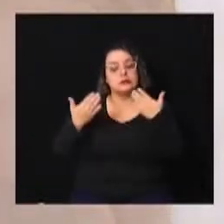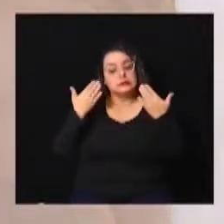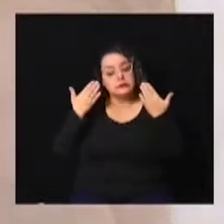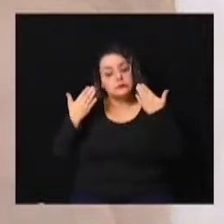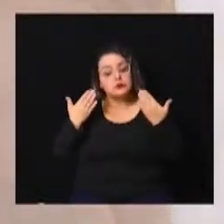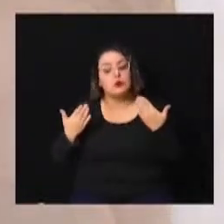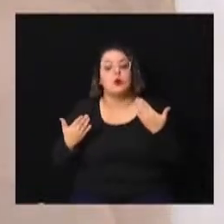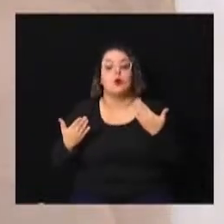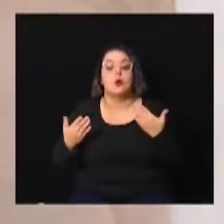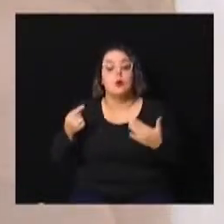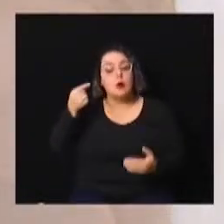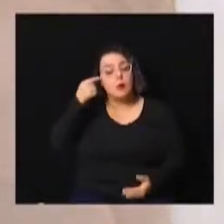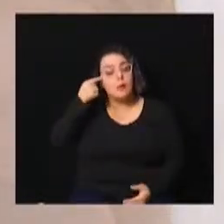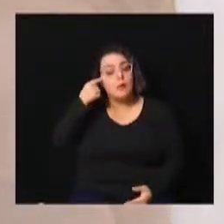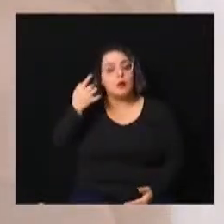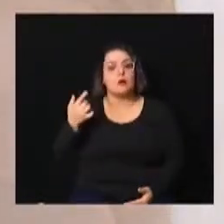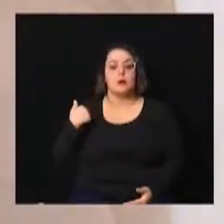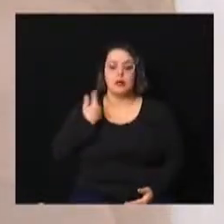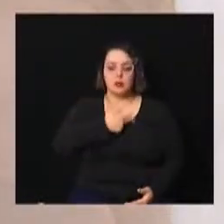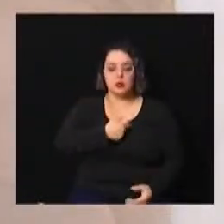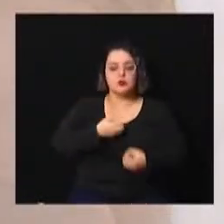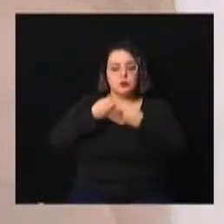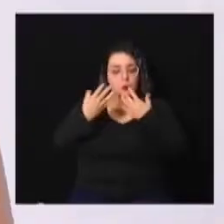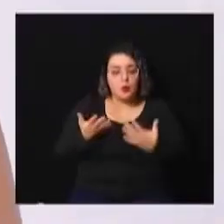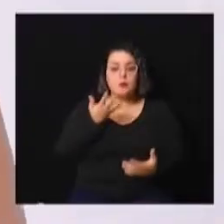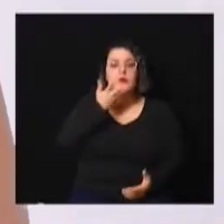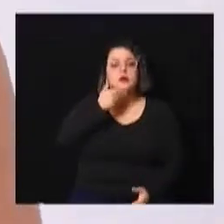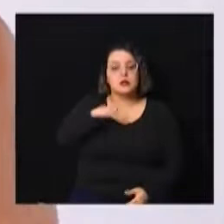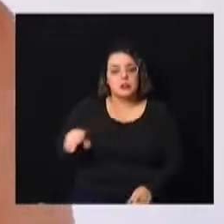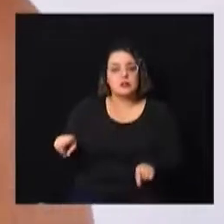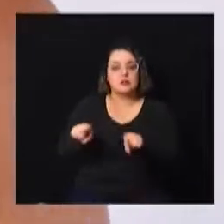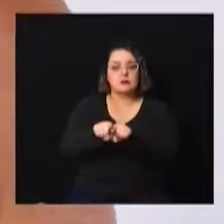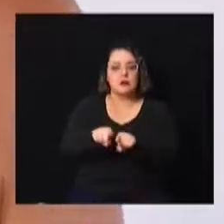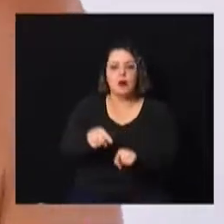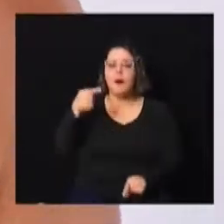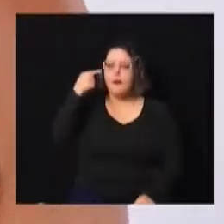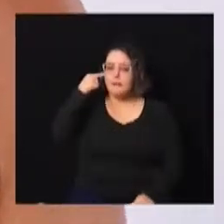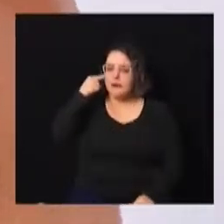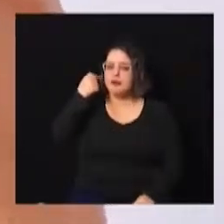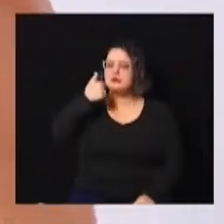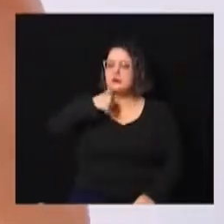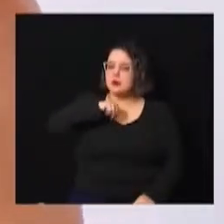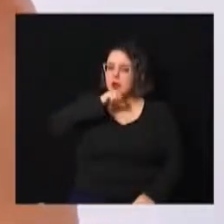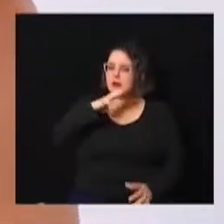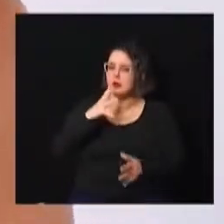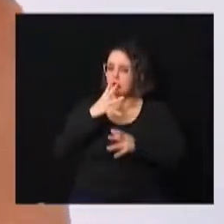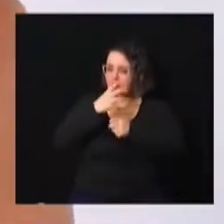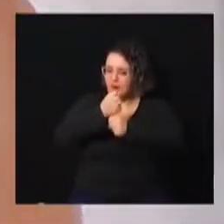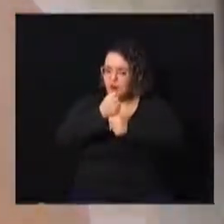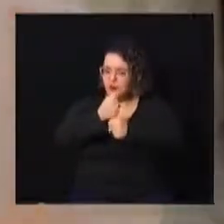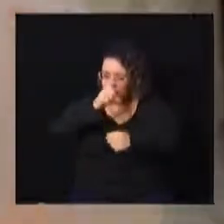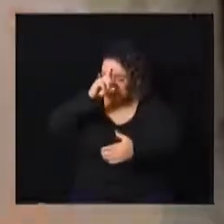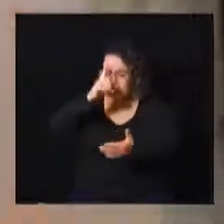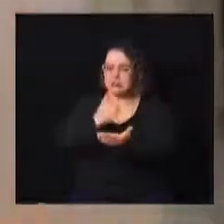reflexão. E para nós foi bom, e para a criança também. Pensa em mulheres fortes e decididas a doar todo o amor que